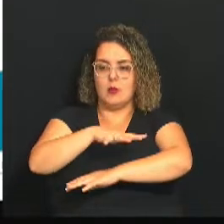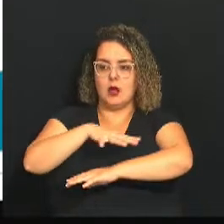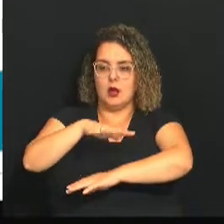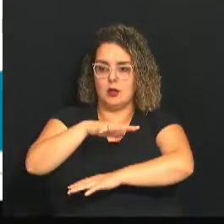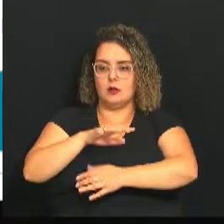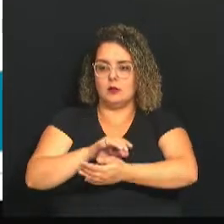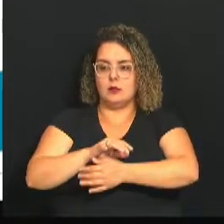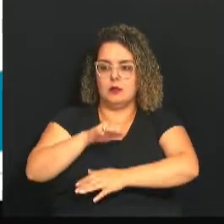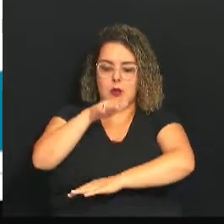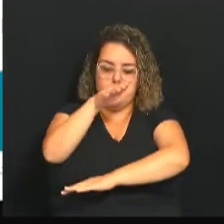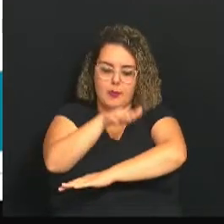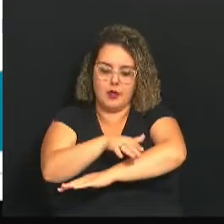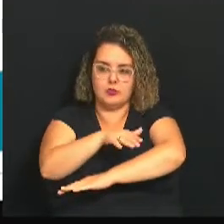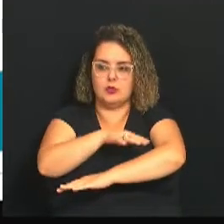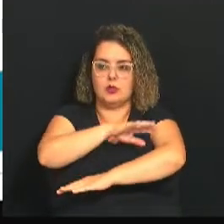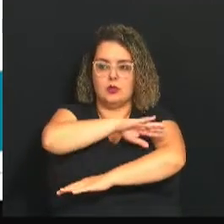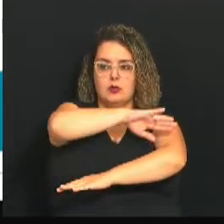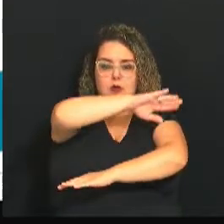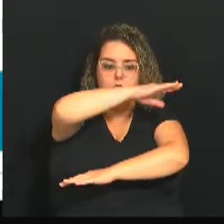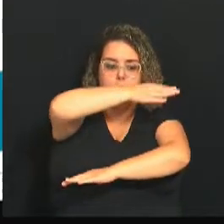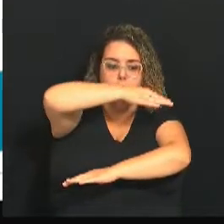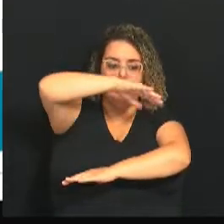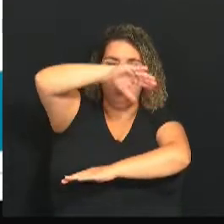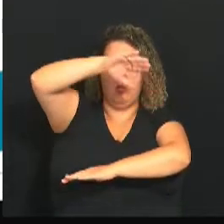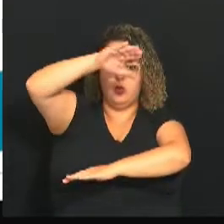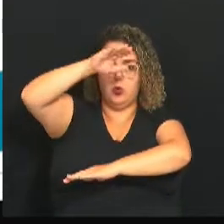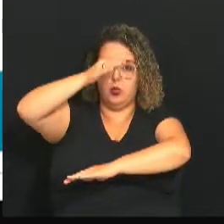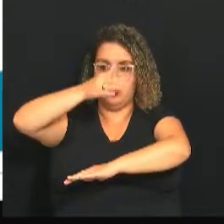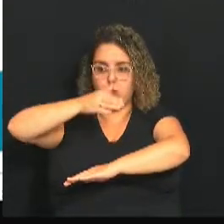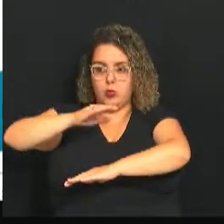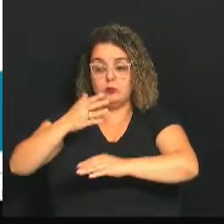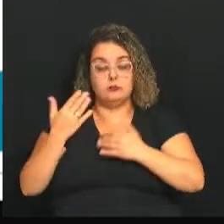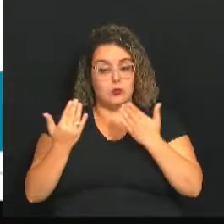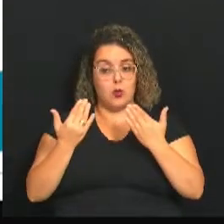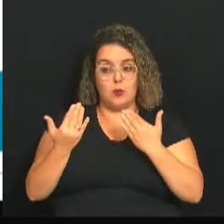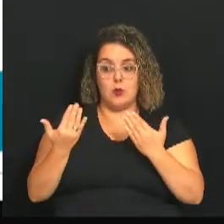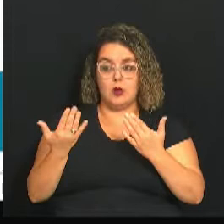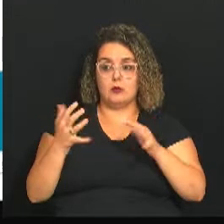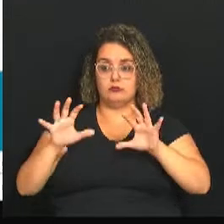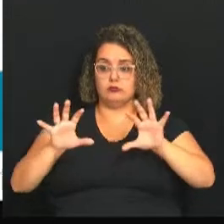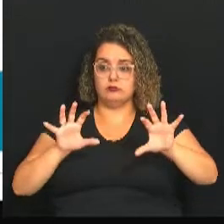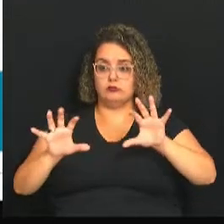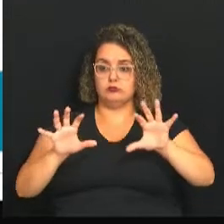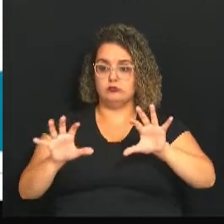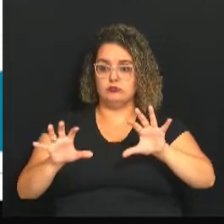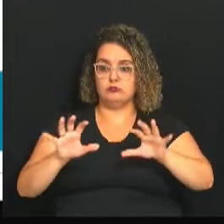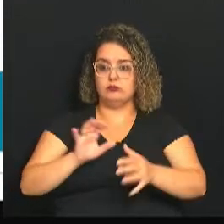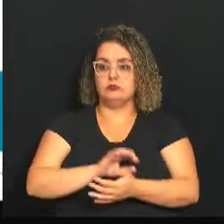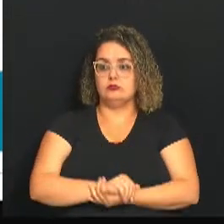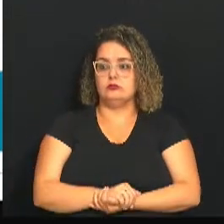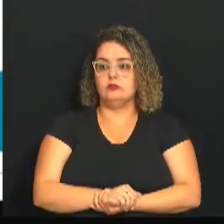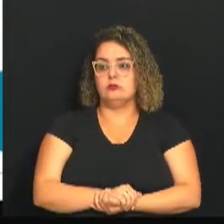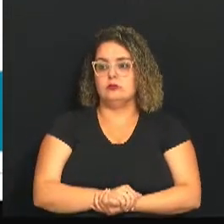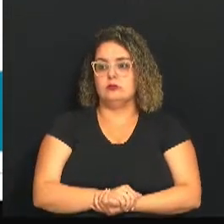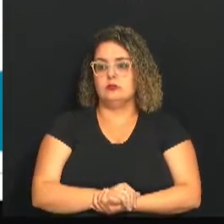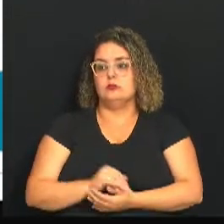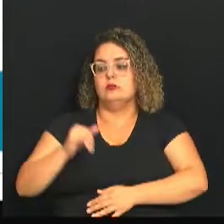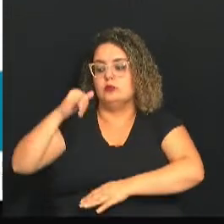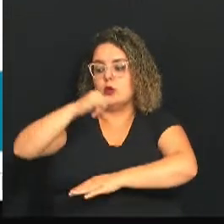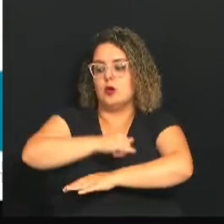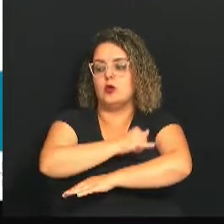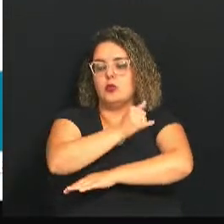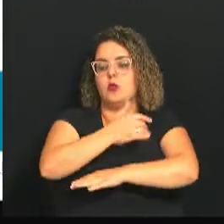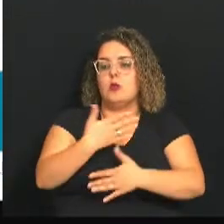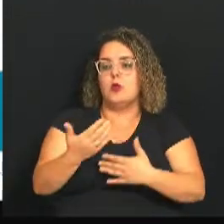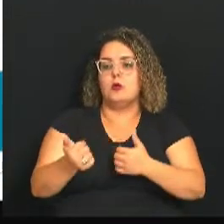mais baixa, é uma região relativamente mais alta, né, em comparação aqui com o setor mais ao sul da cidade, do aeroporto, né, pega aqui parte